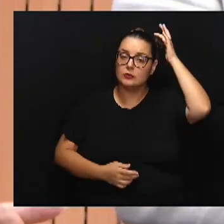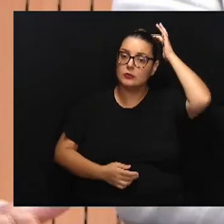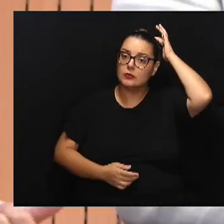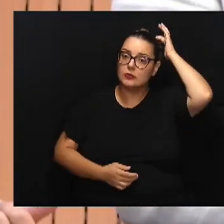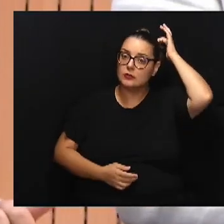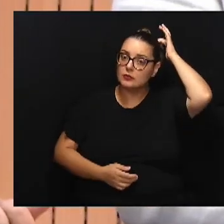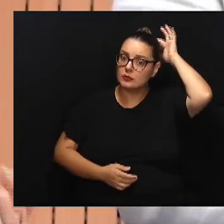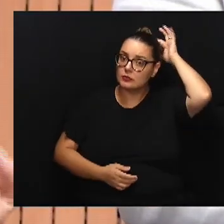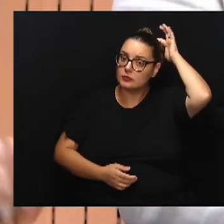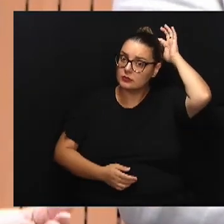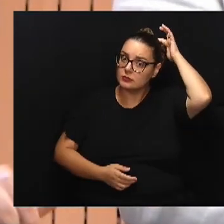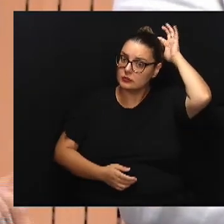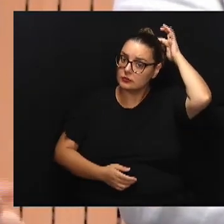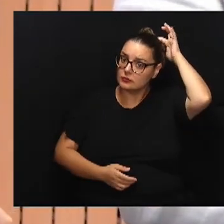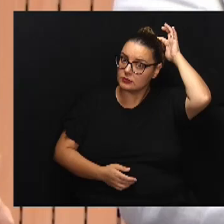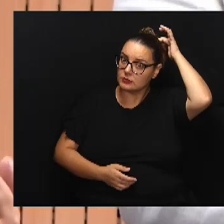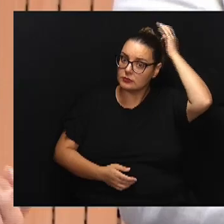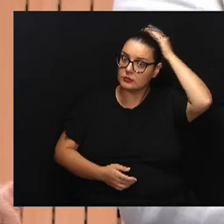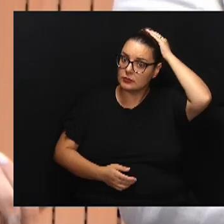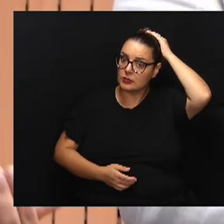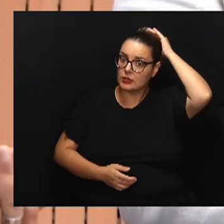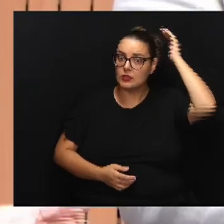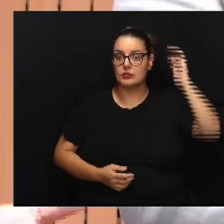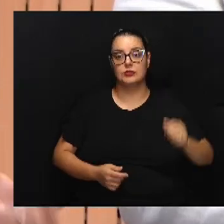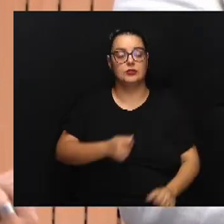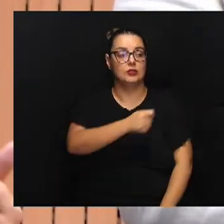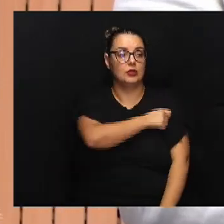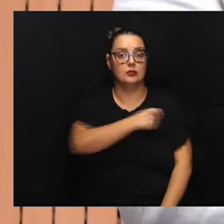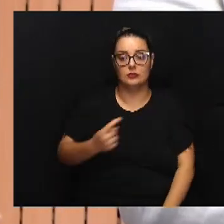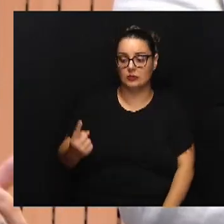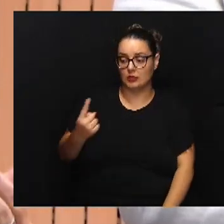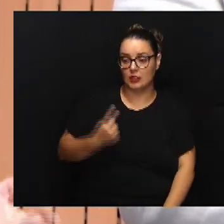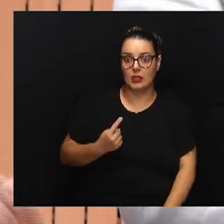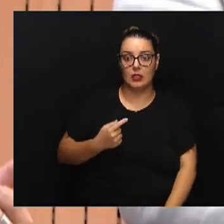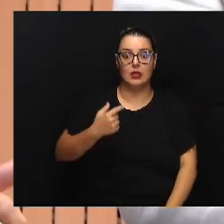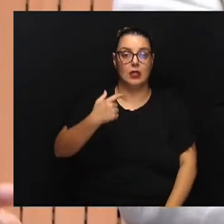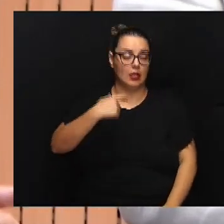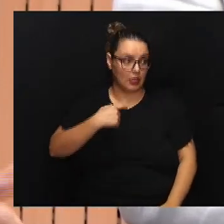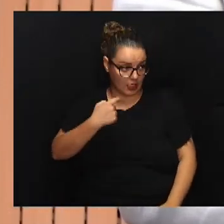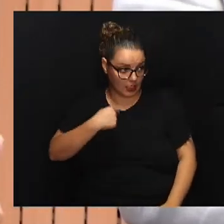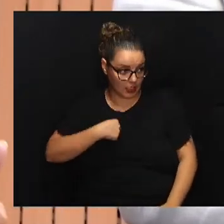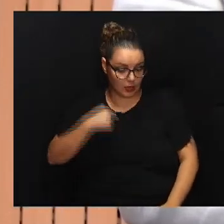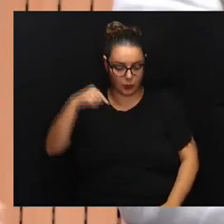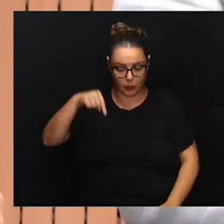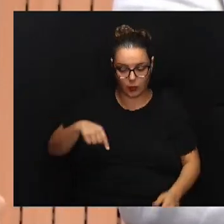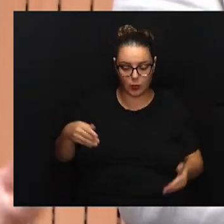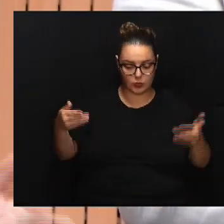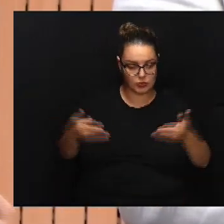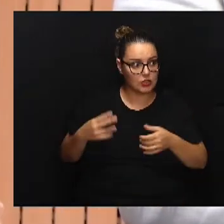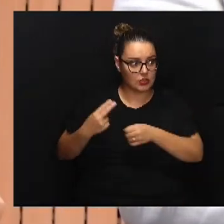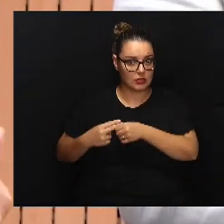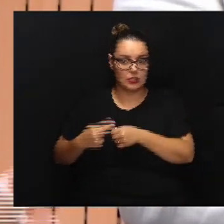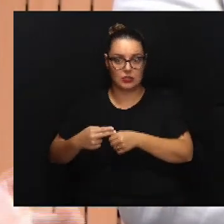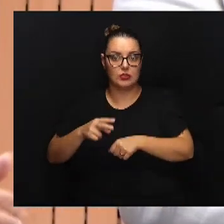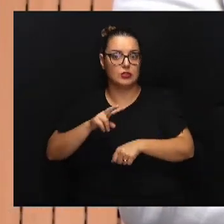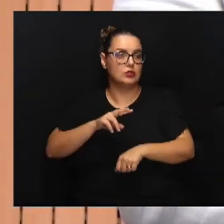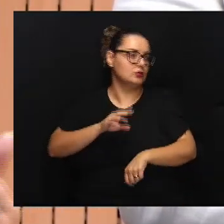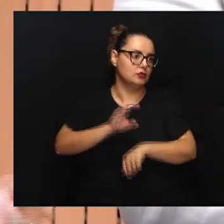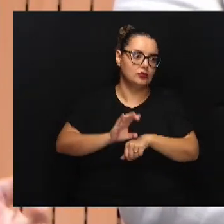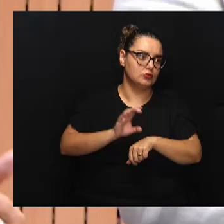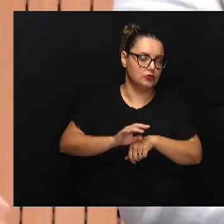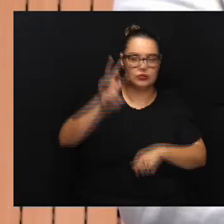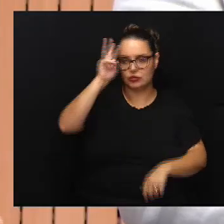que passaram por nós e se identificaram. Olha, eu vim de um cursinho popular, eu consegui acessar o curso de História, de Biologia,